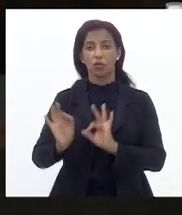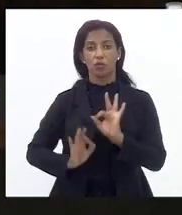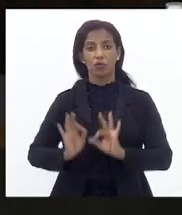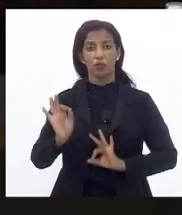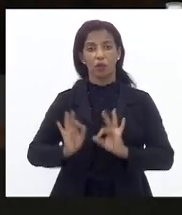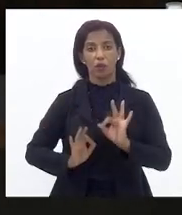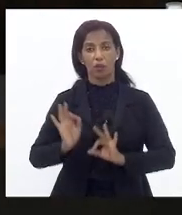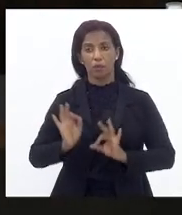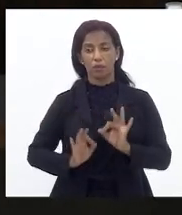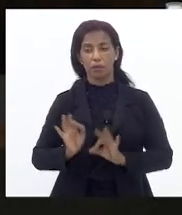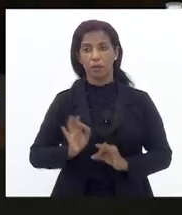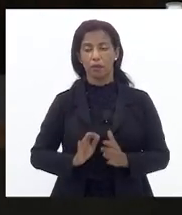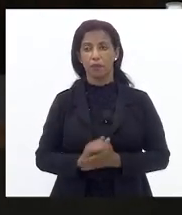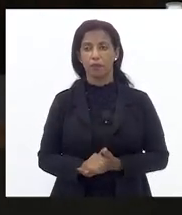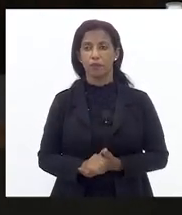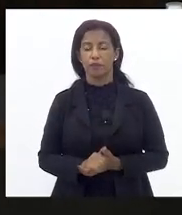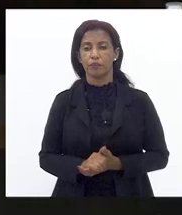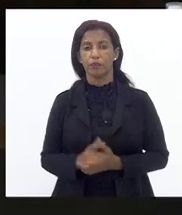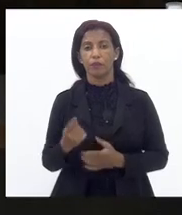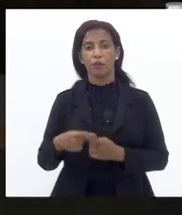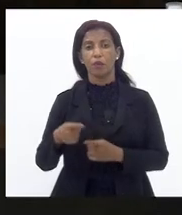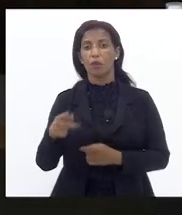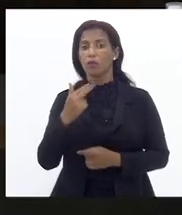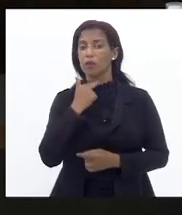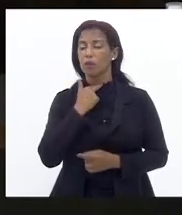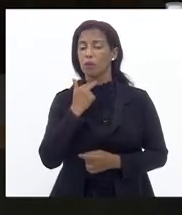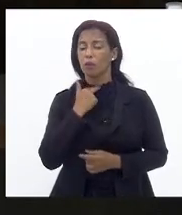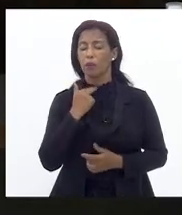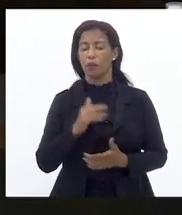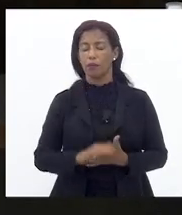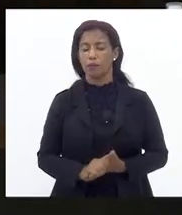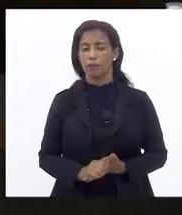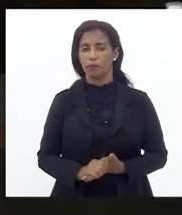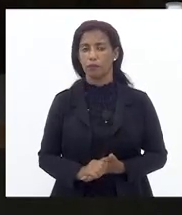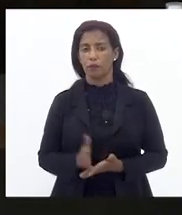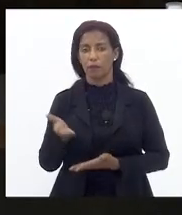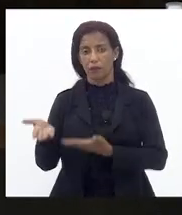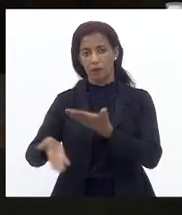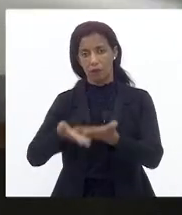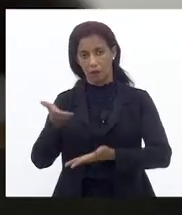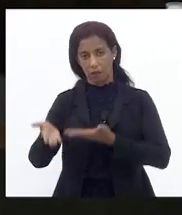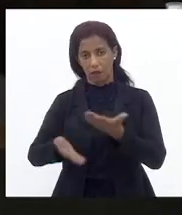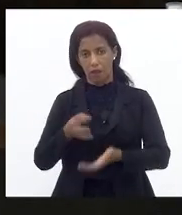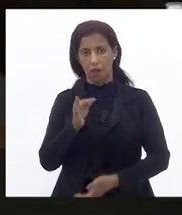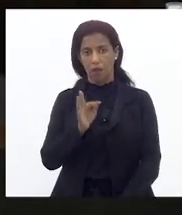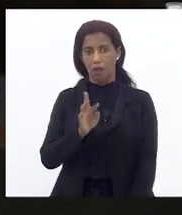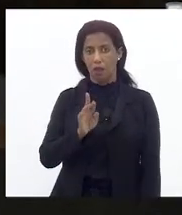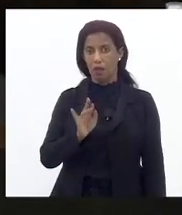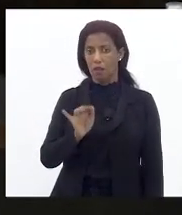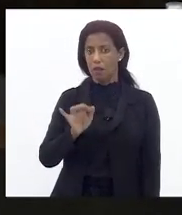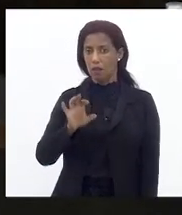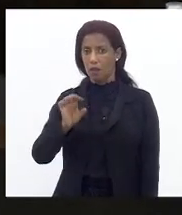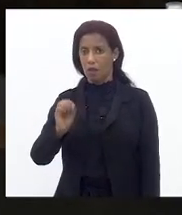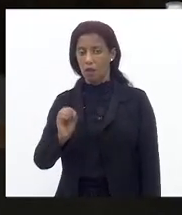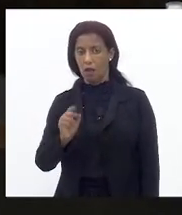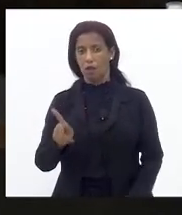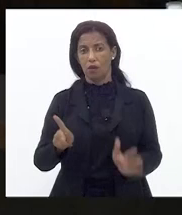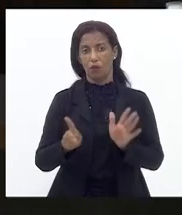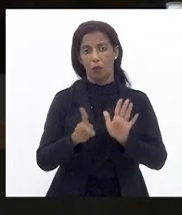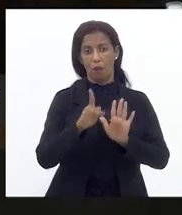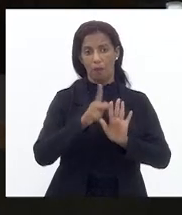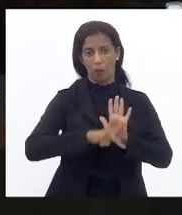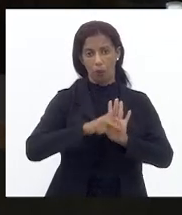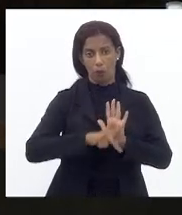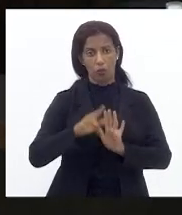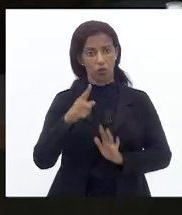forma E por que você não pode tratar do triênio que foi uma proposta de um